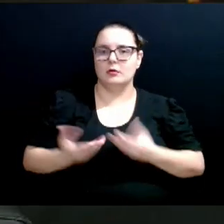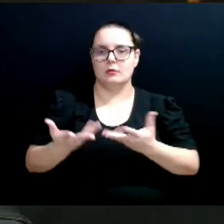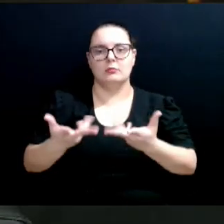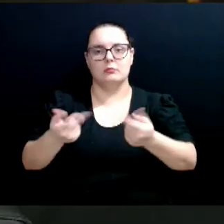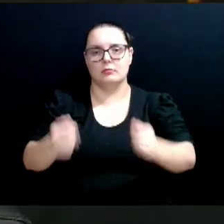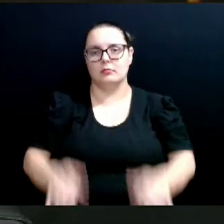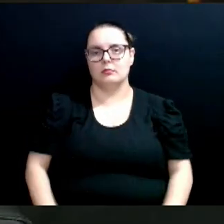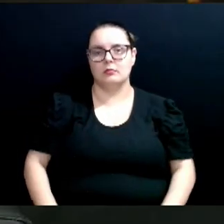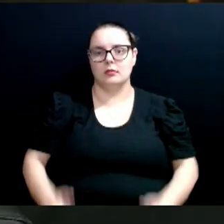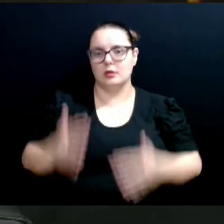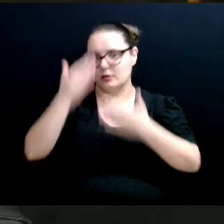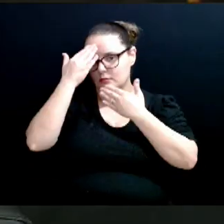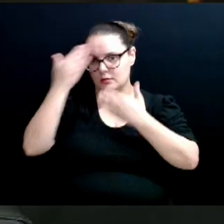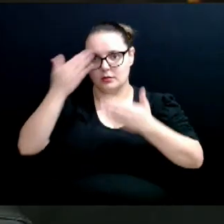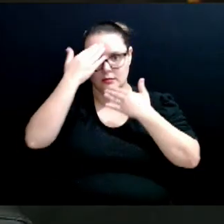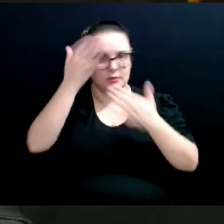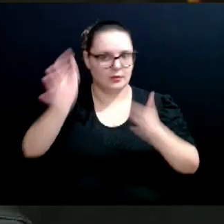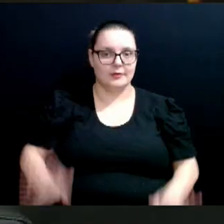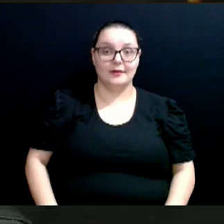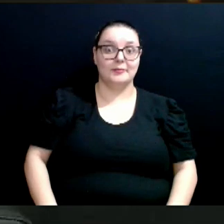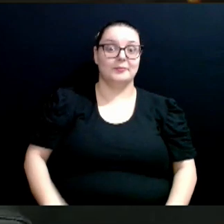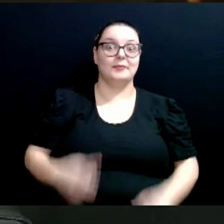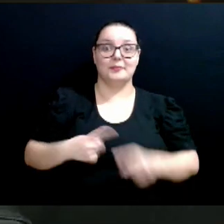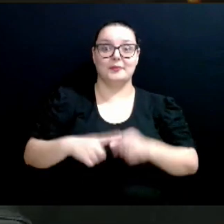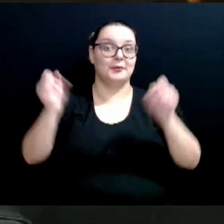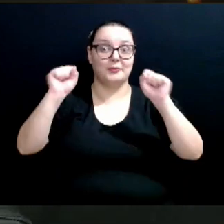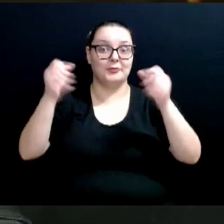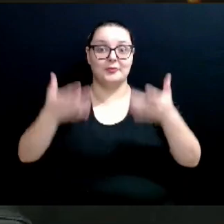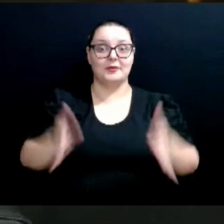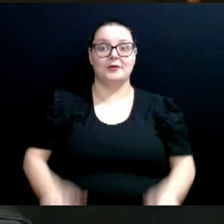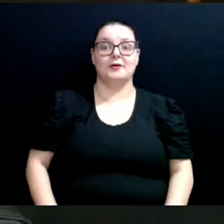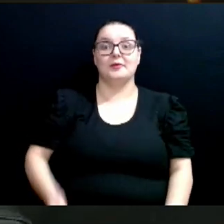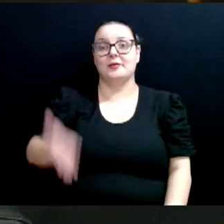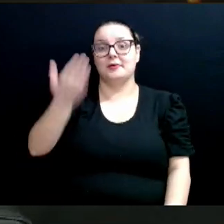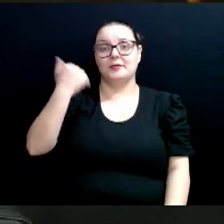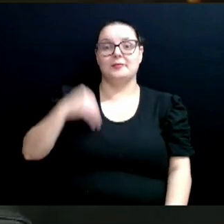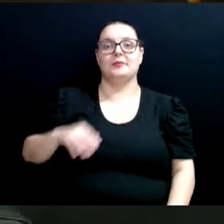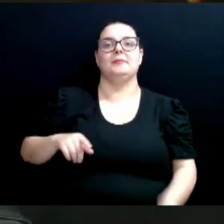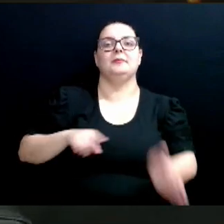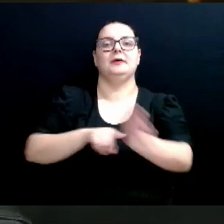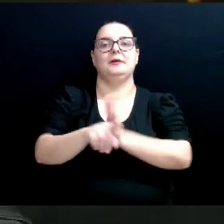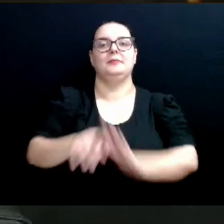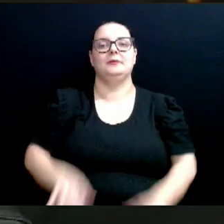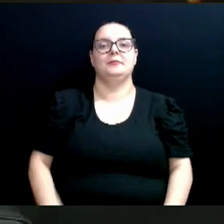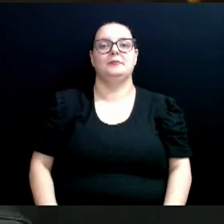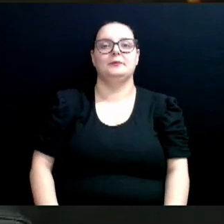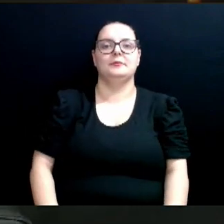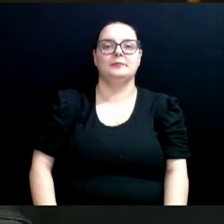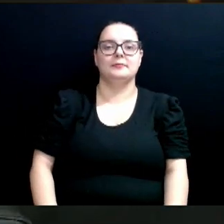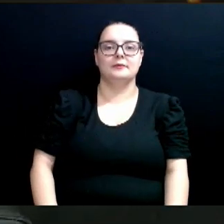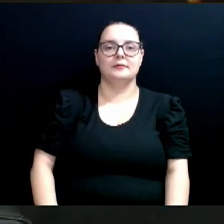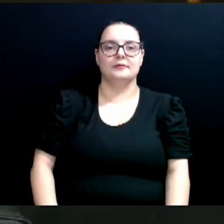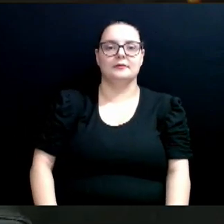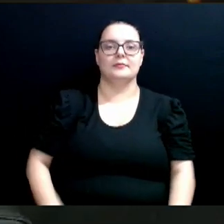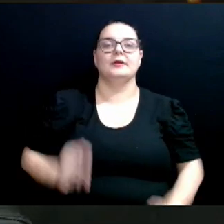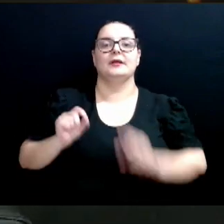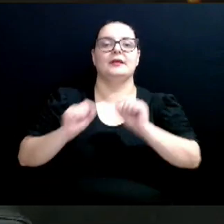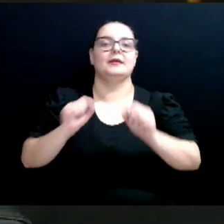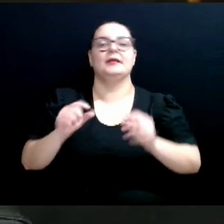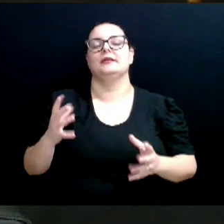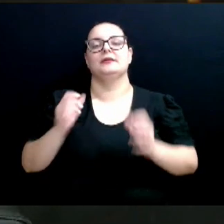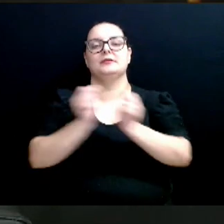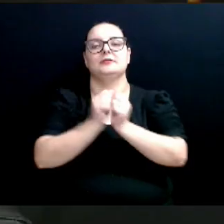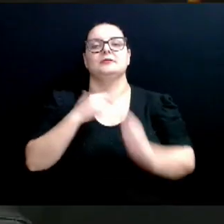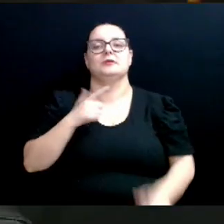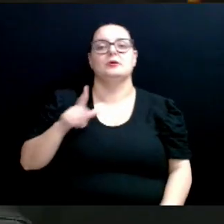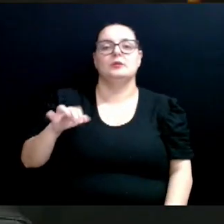obrigada, já vou agradecendo já, porque eu tô adorando isso aqui. Vai lá, coloca mais uma pra gente, produção, quero saber quem tá com a gente. O Leonardo